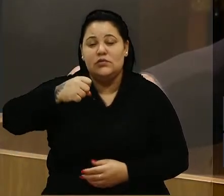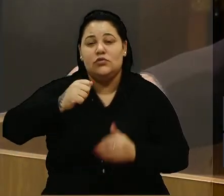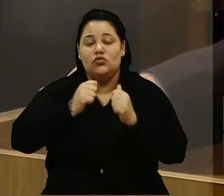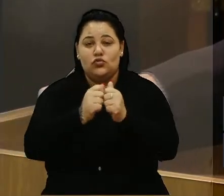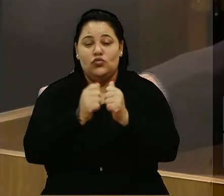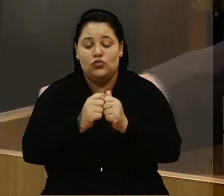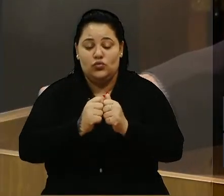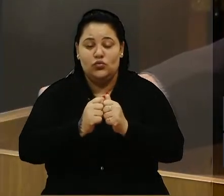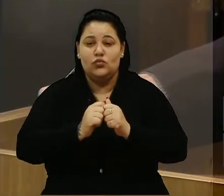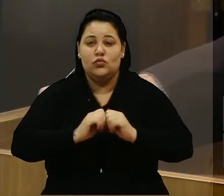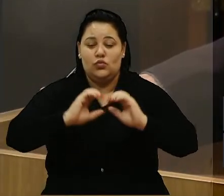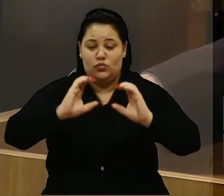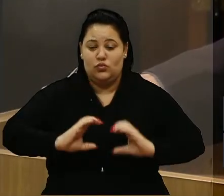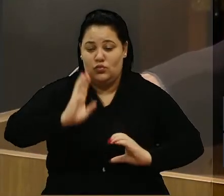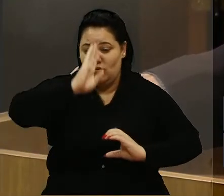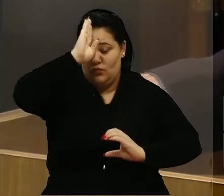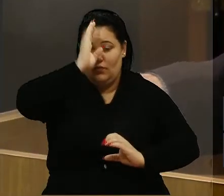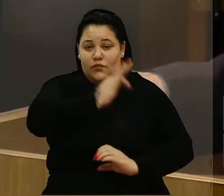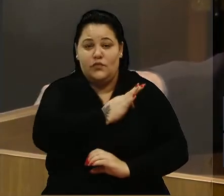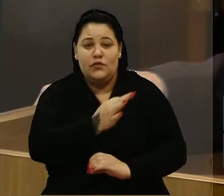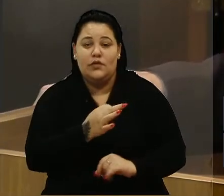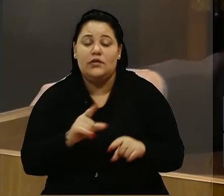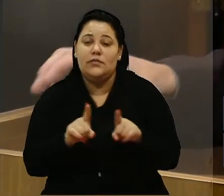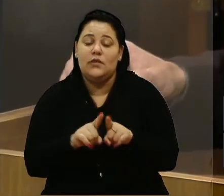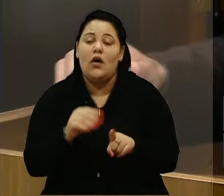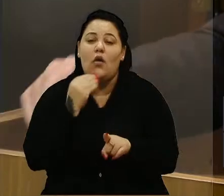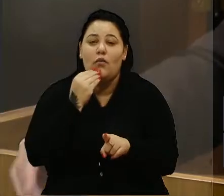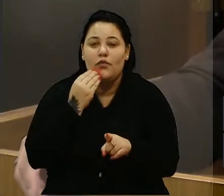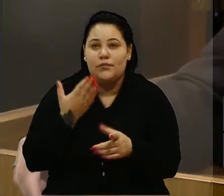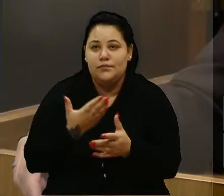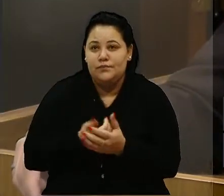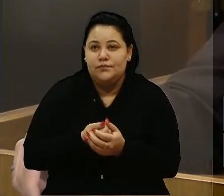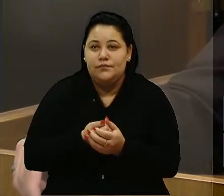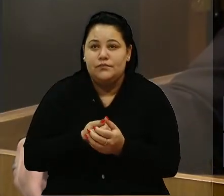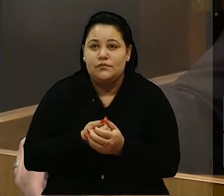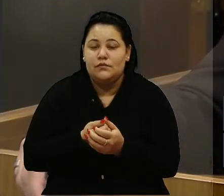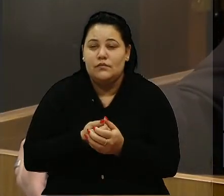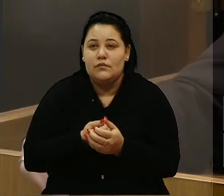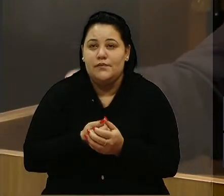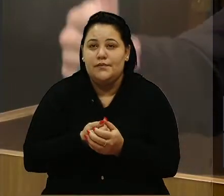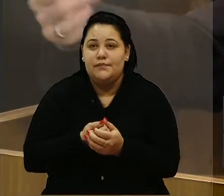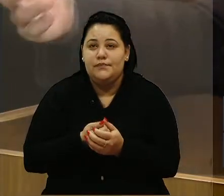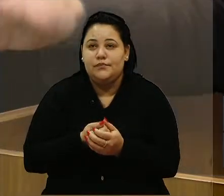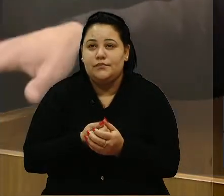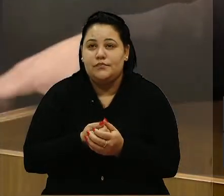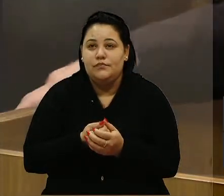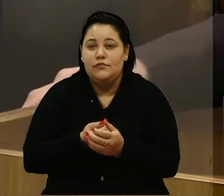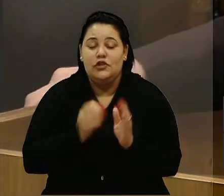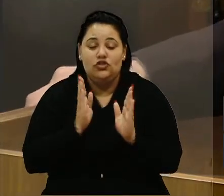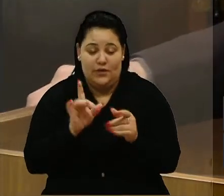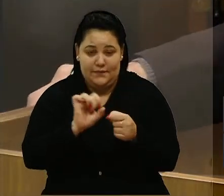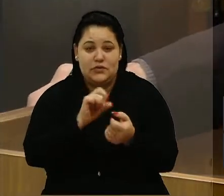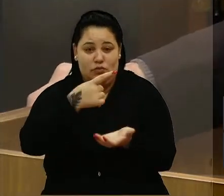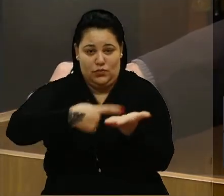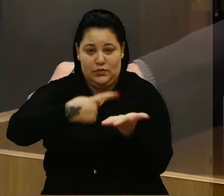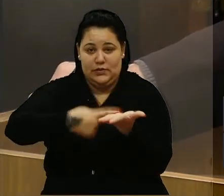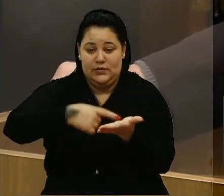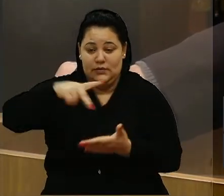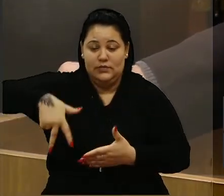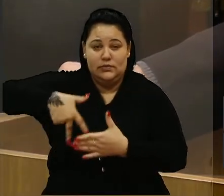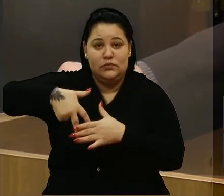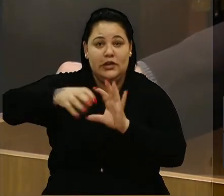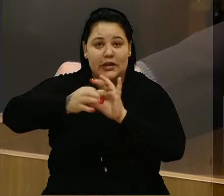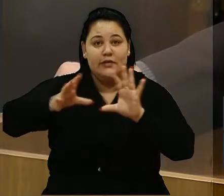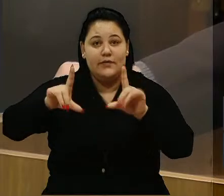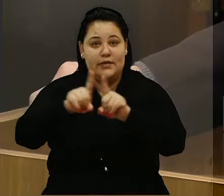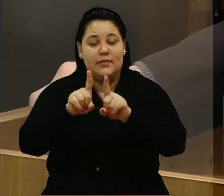Bombeiros Voluntários. E, claro, já fiz o agendamento já dessa tribuna livre, né, que